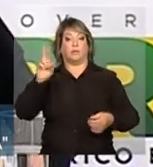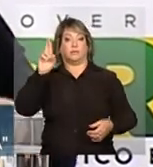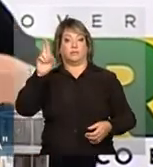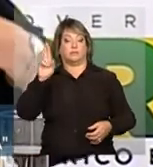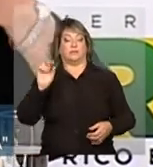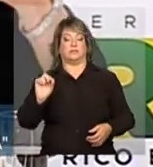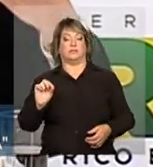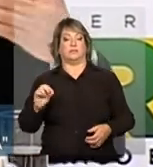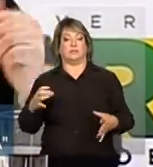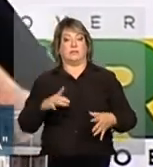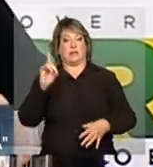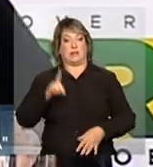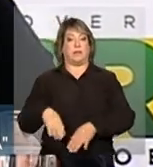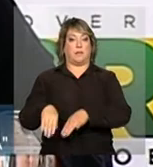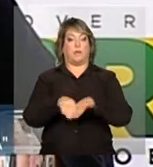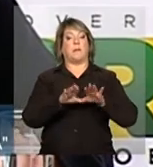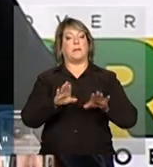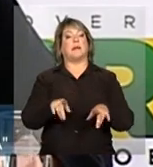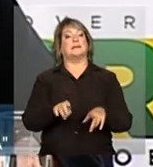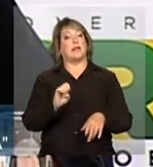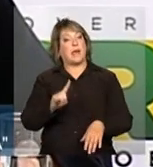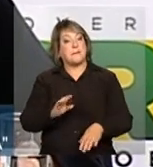democrática, mas é mais.